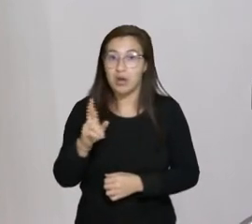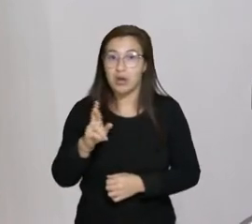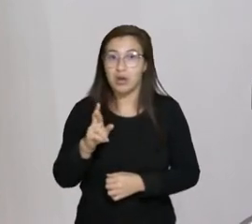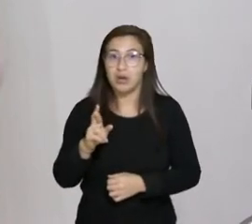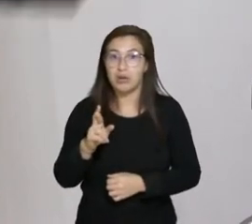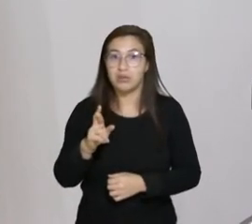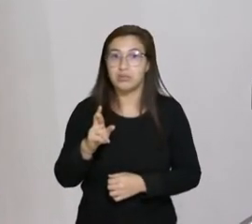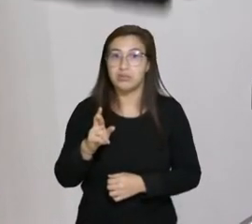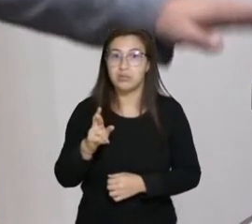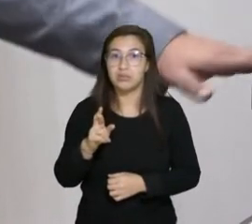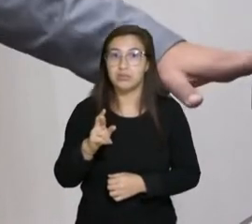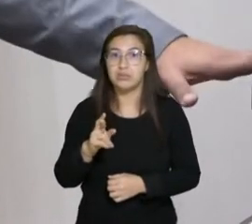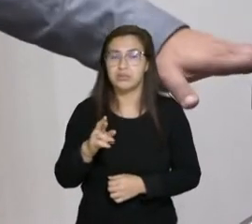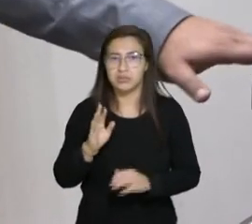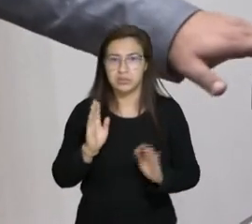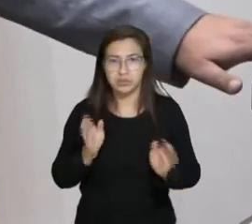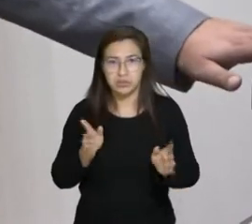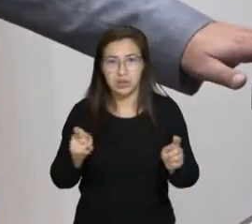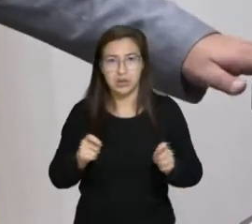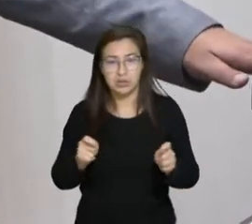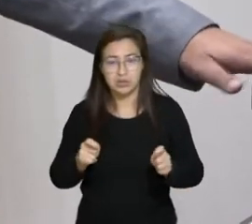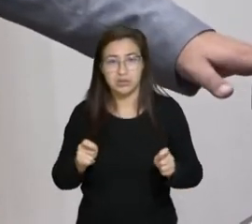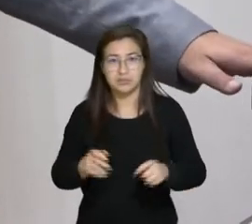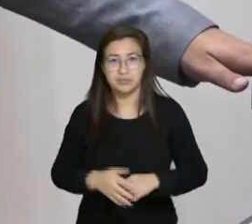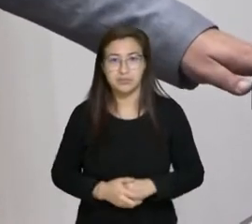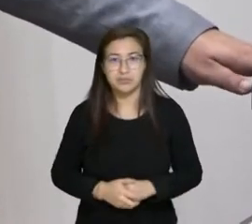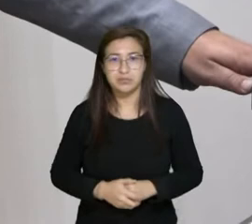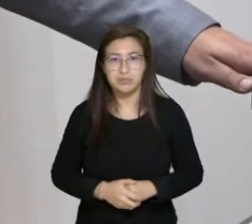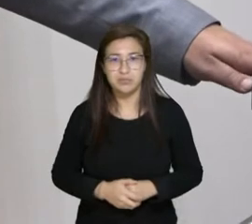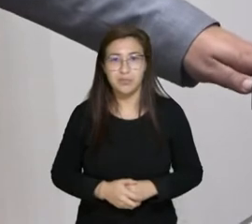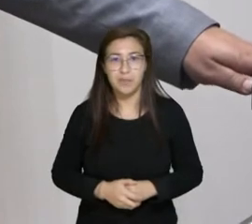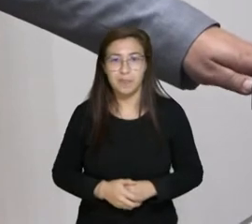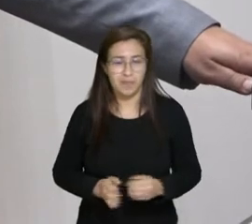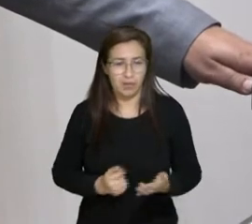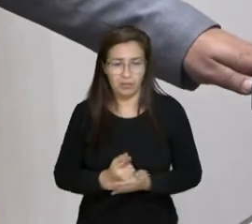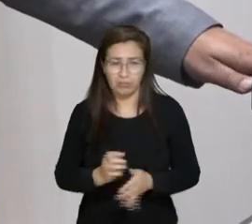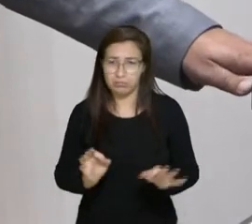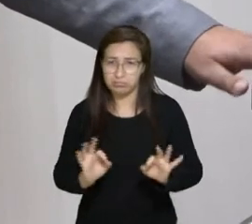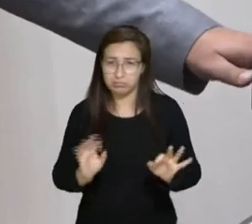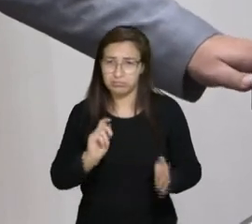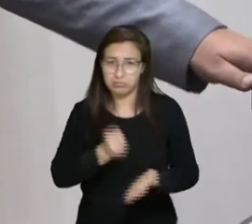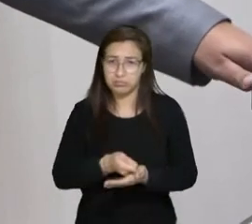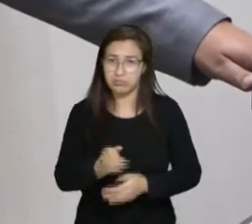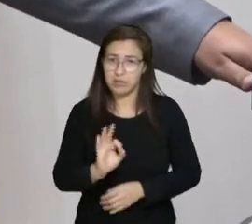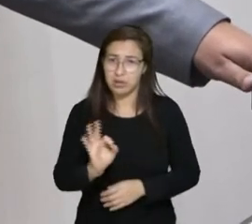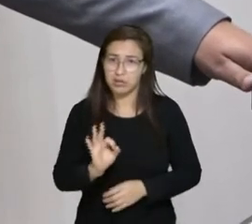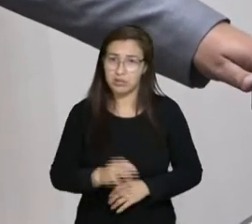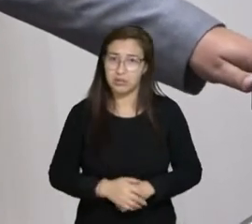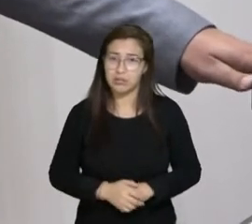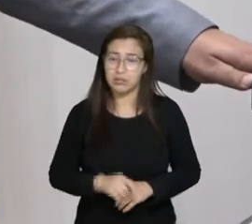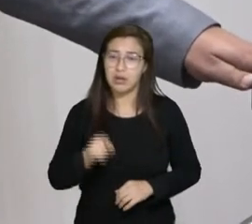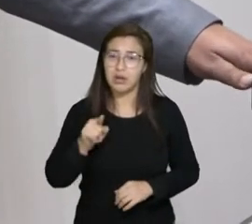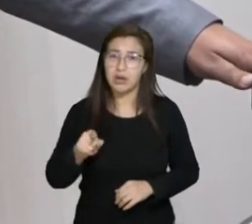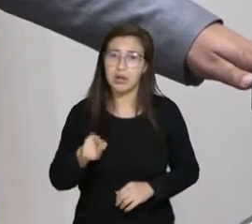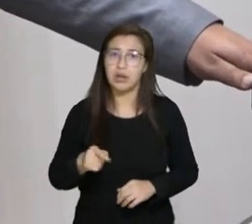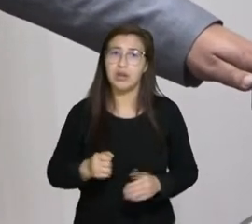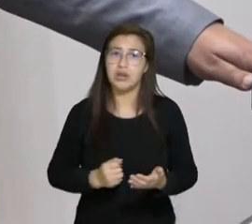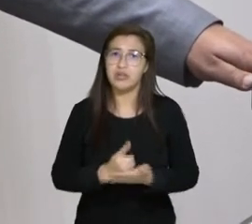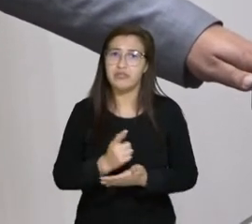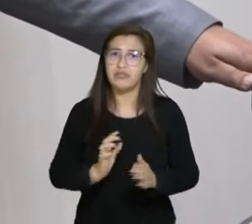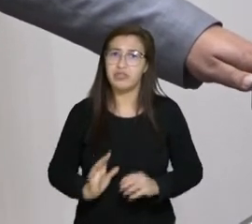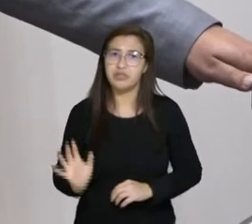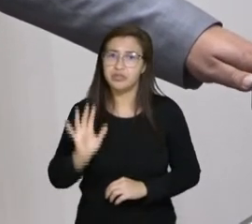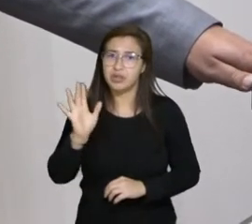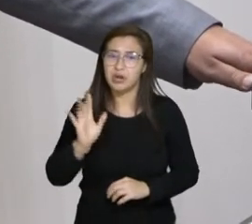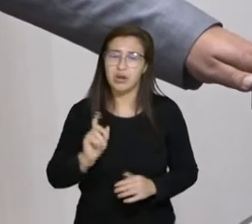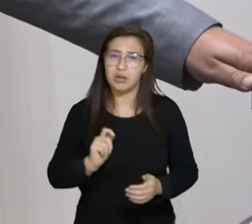34 anos sou tanque já compensa não compre não consuma produtos de quem te vende mais caro não